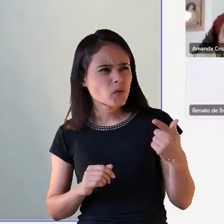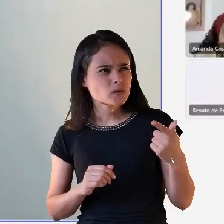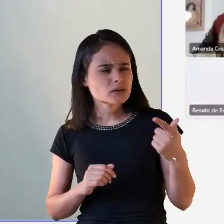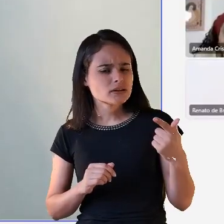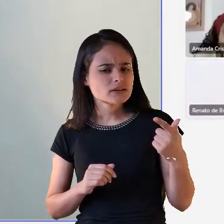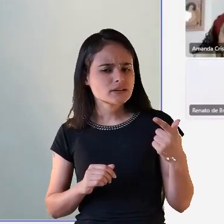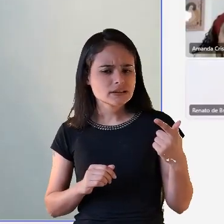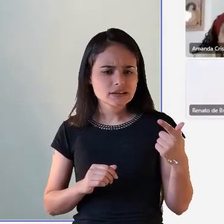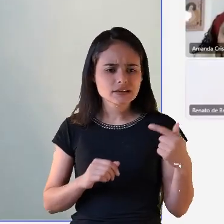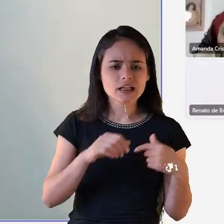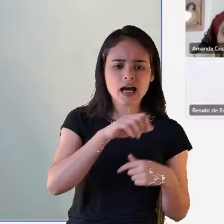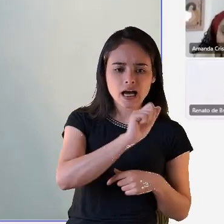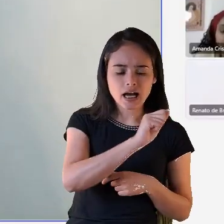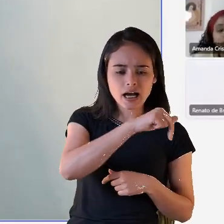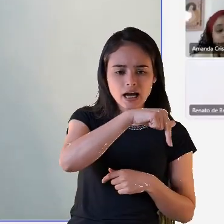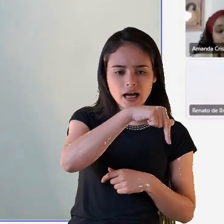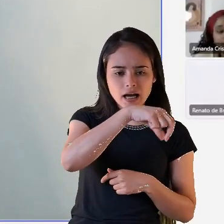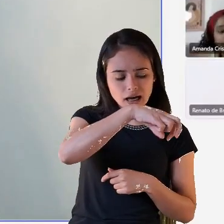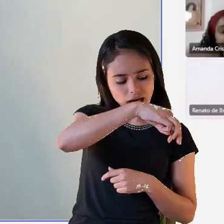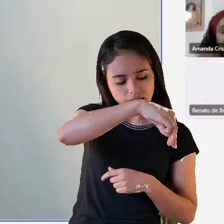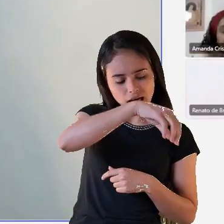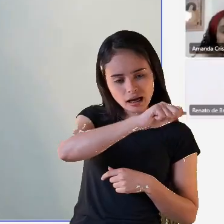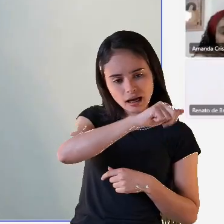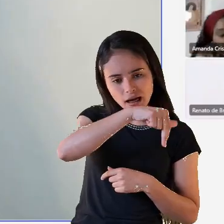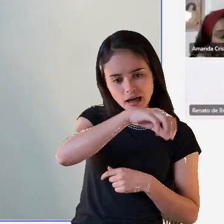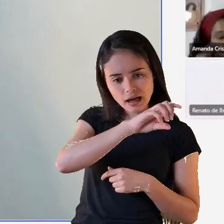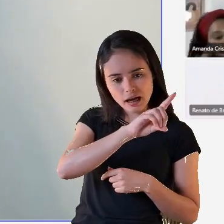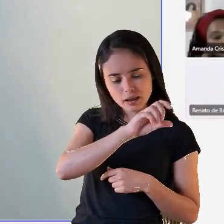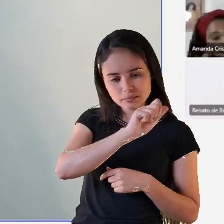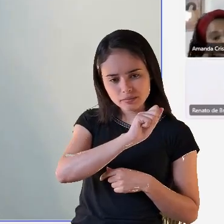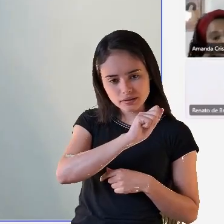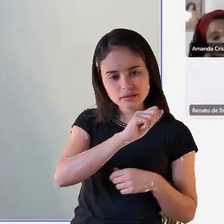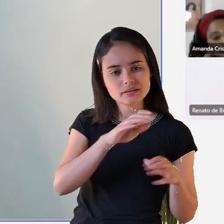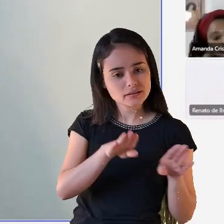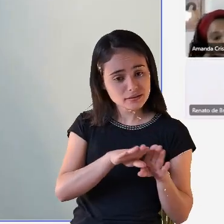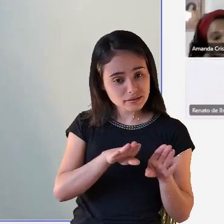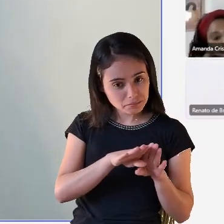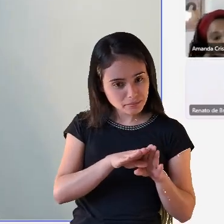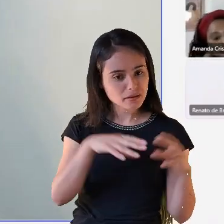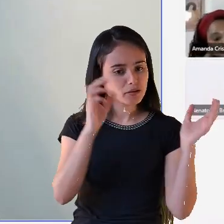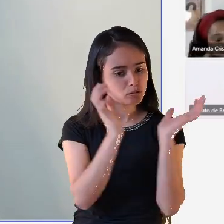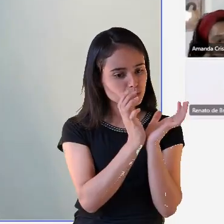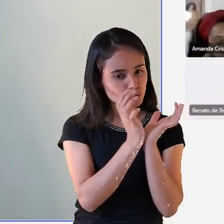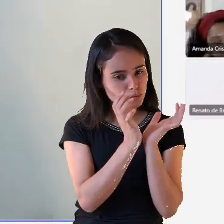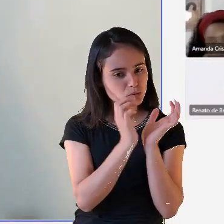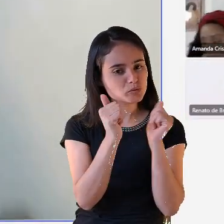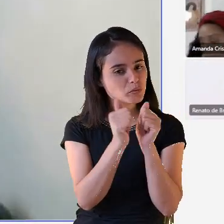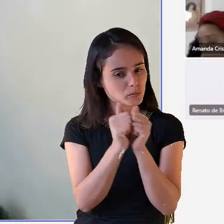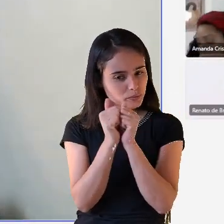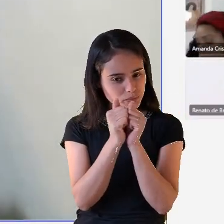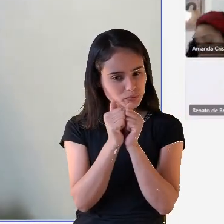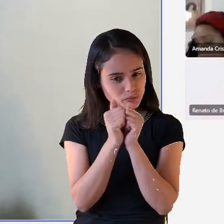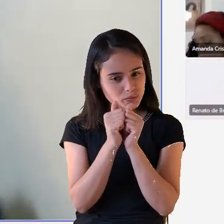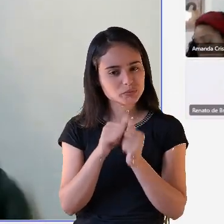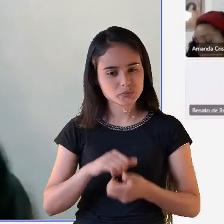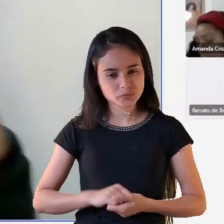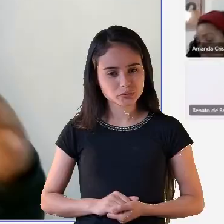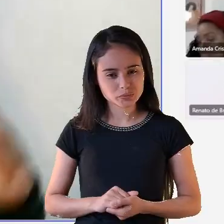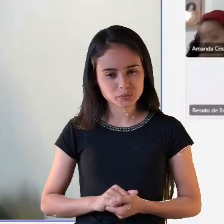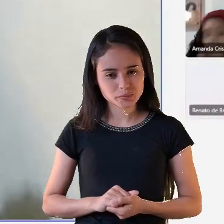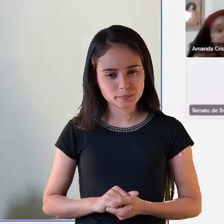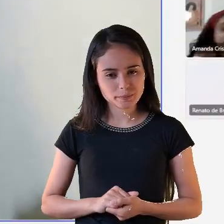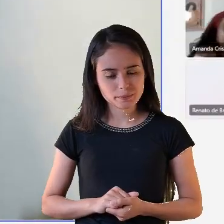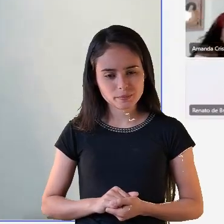conselho editorial que está editando a obra da Conceição Evaristo pela Companhia das Letras. Então, a gente está aqui em